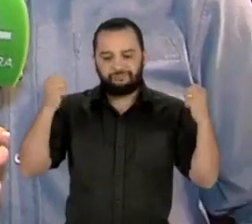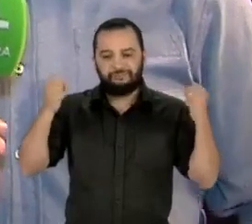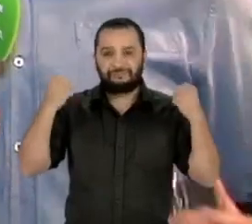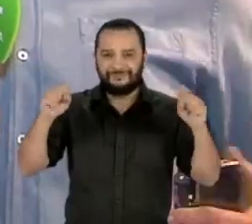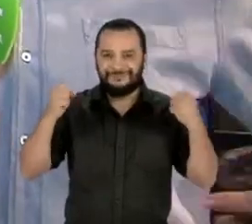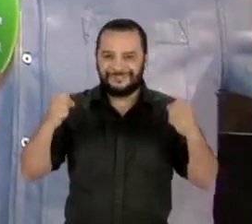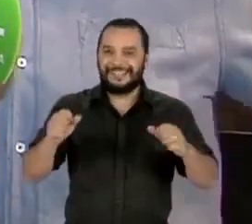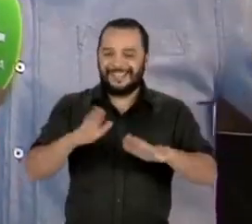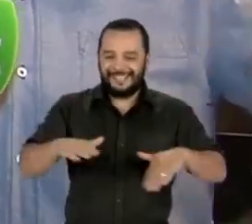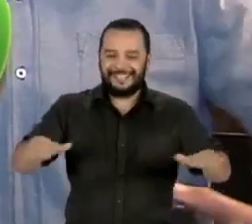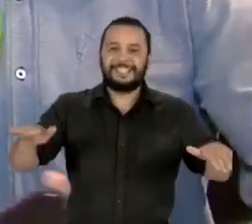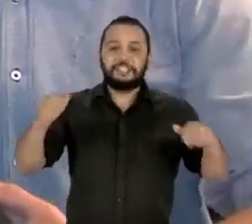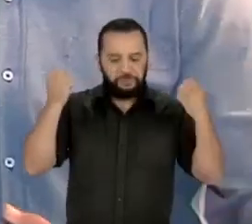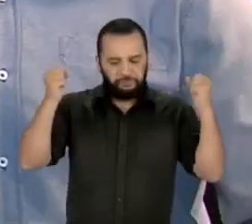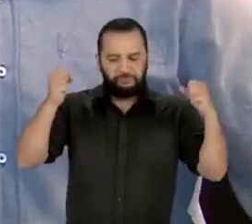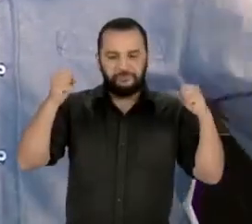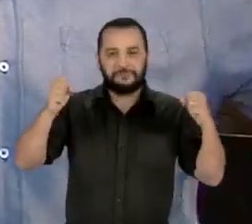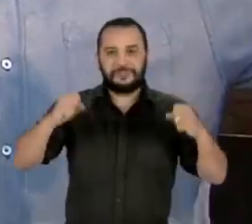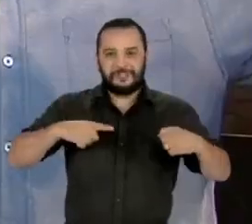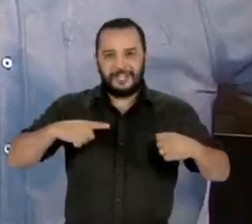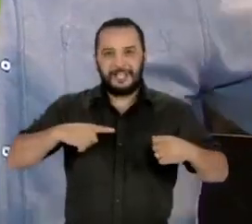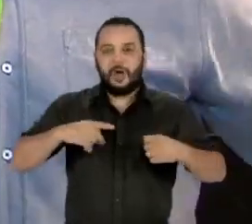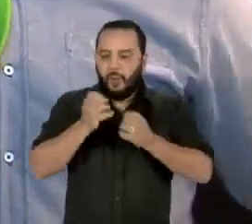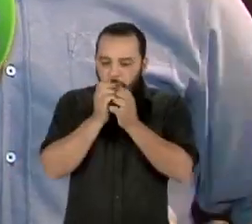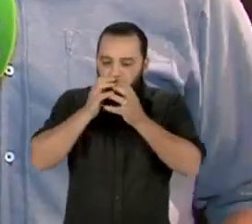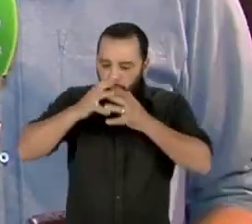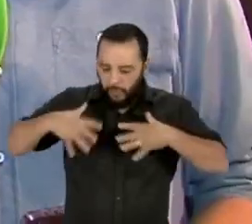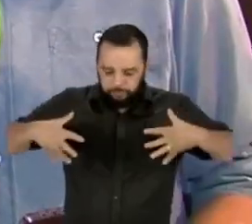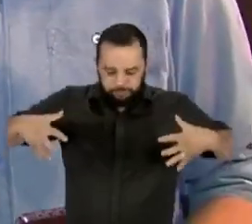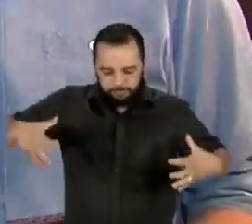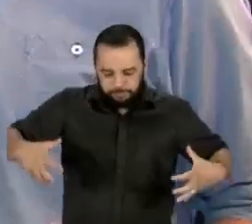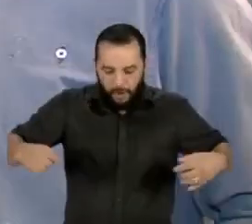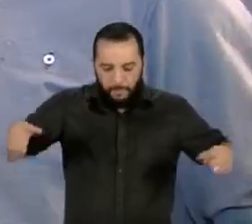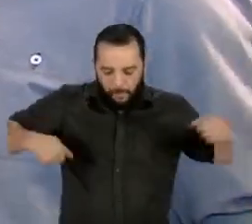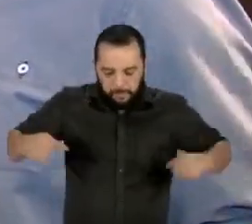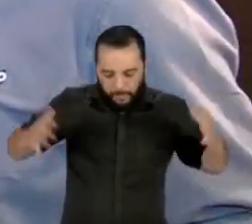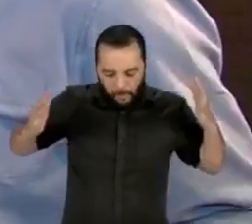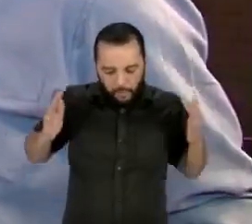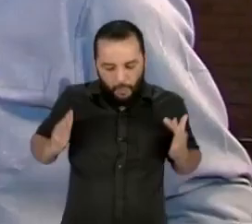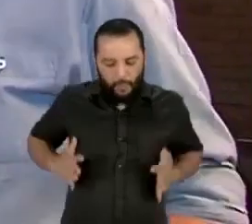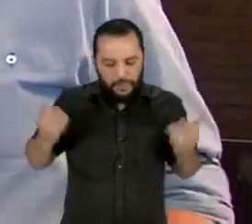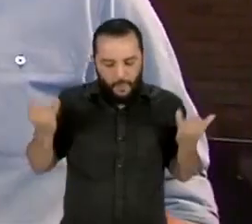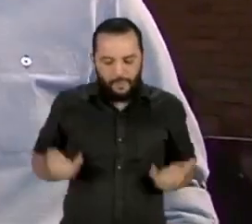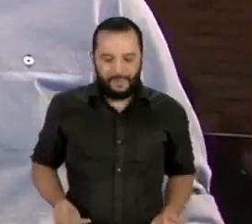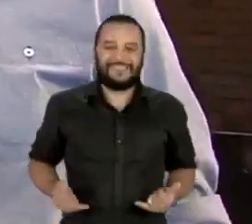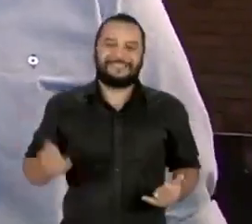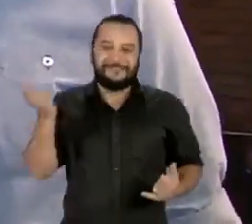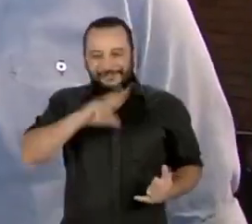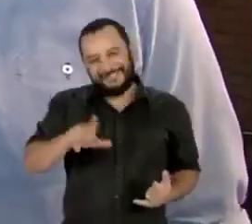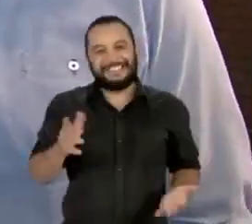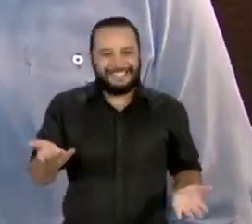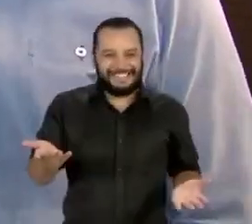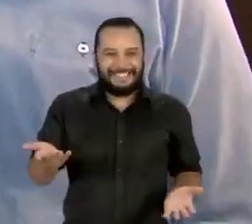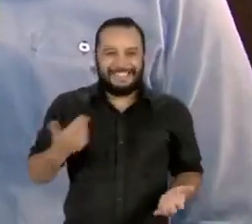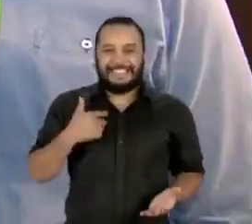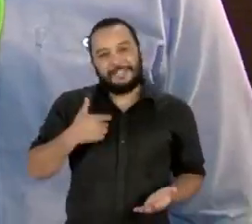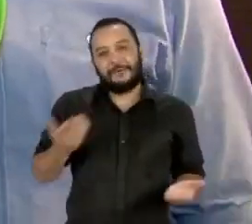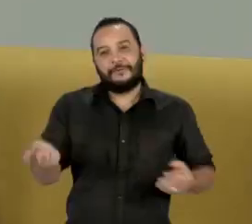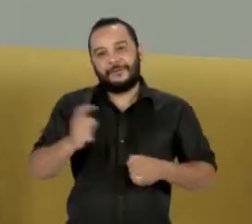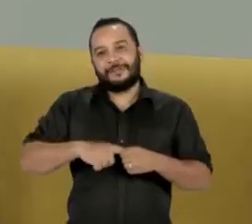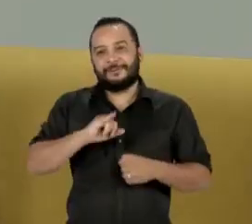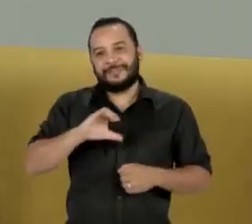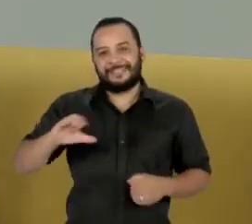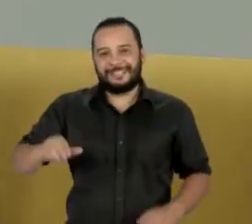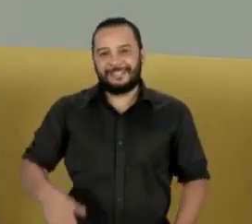viu a molecada, fez, as bexigas foram embora e eles ficaram mais saudáveis e mais magrinhos, né? Voltamos aos estúdios.